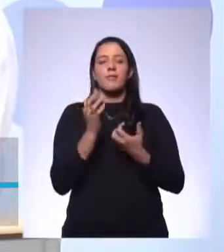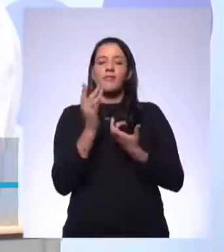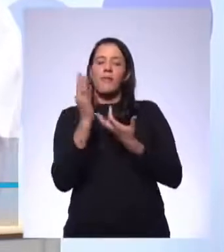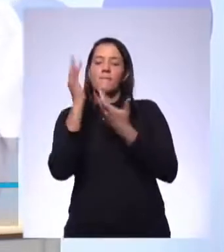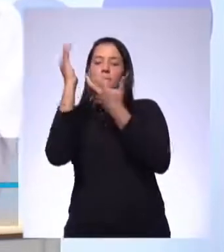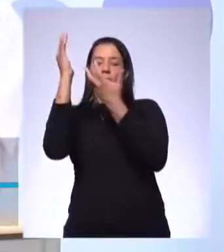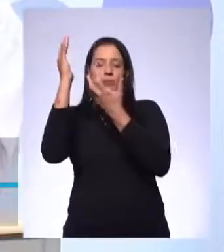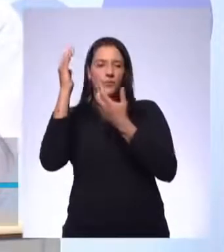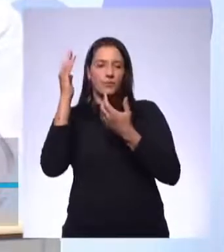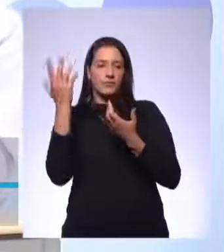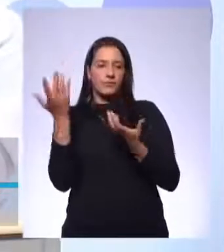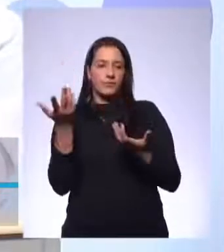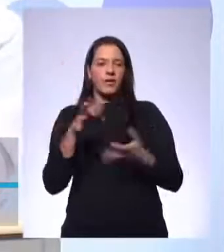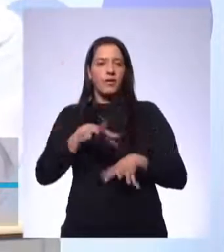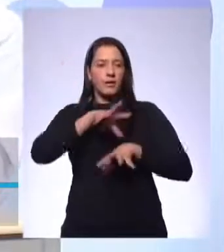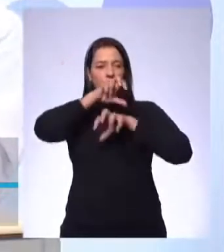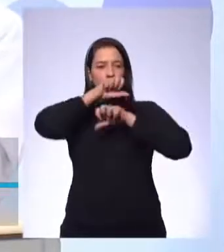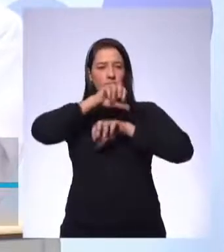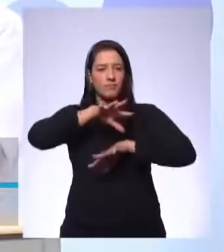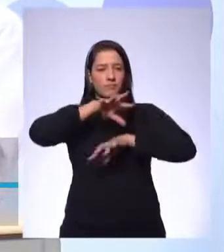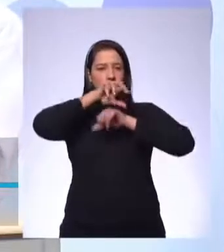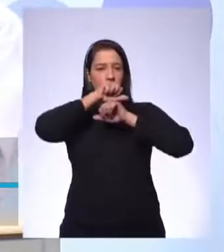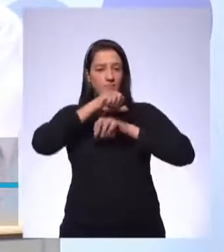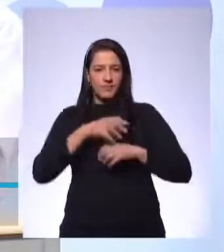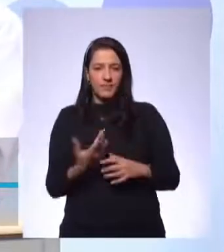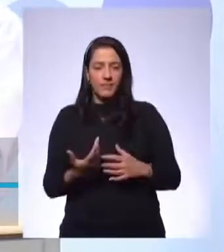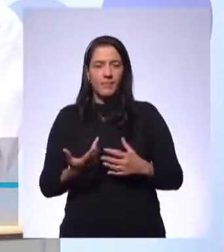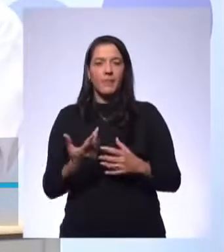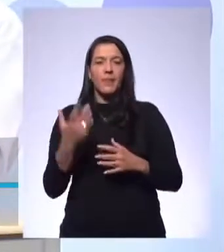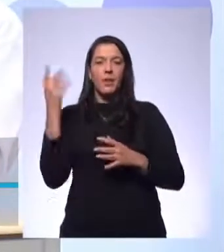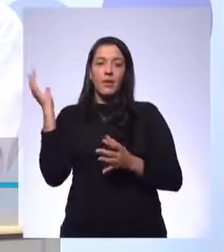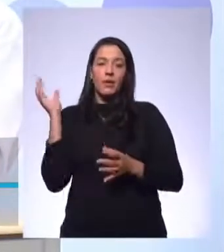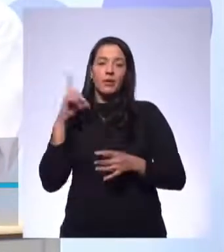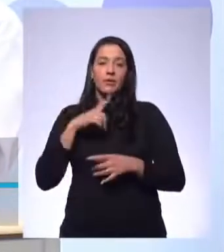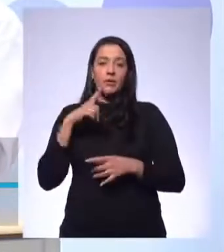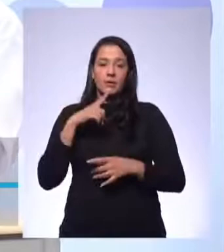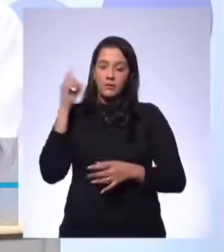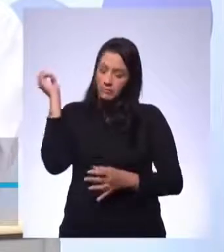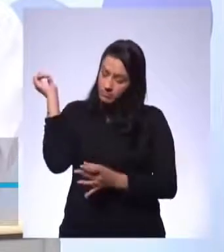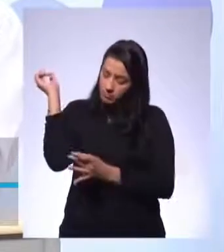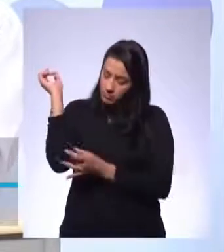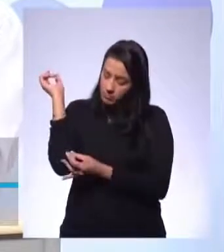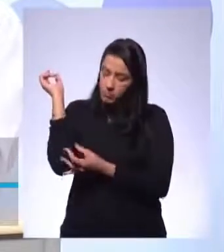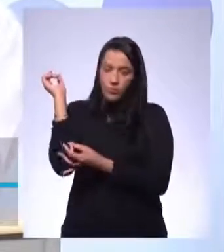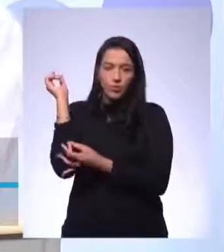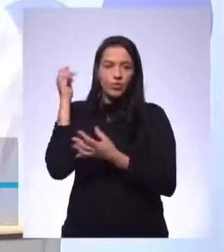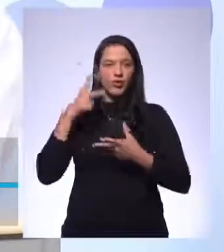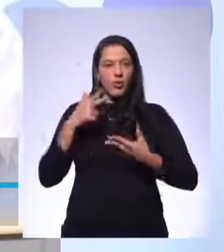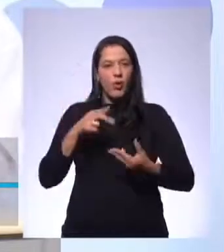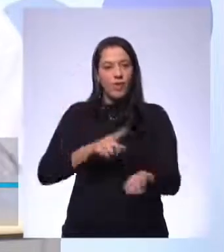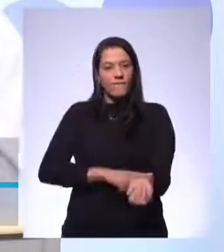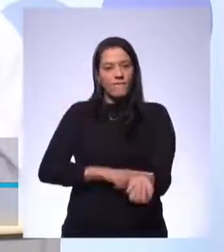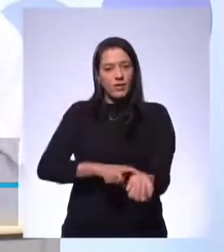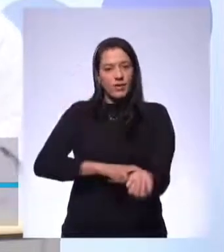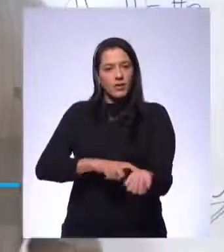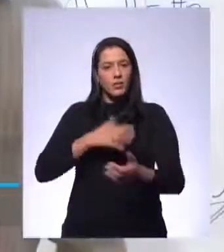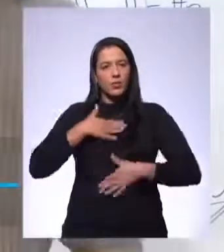evapotranspiração. Como o professor falou, a água vai ter uma tensão superficial. Então ele evaporou lá, está puxando a água de baixo.